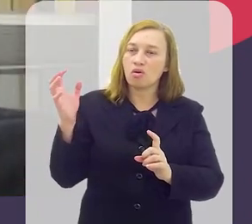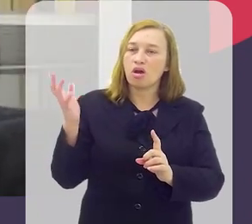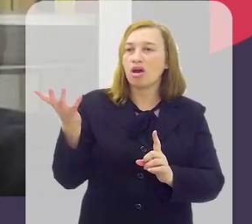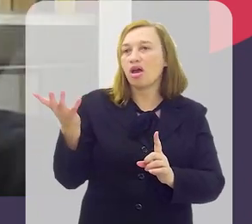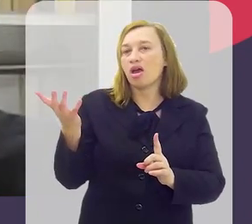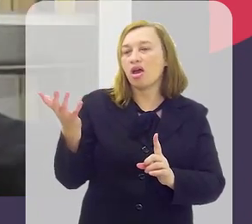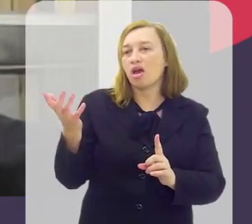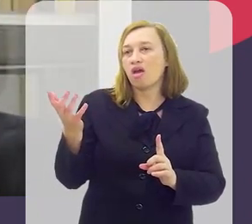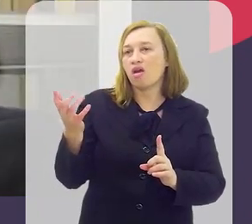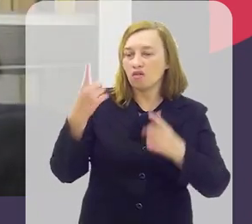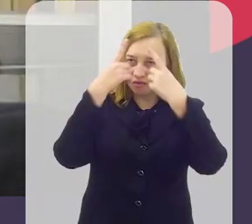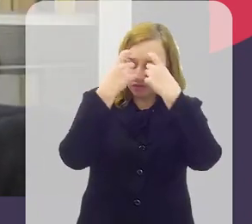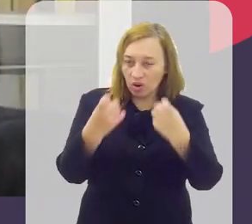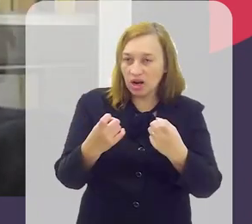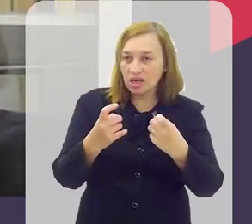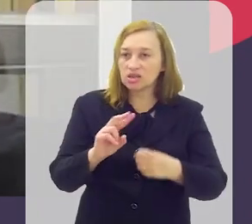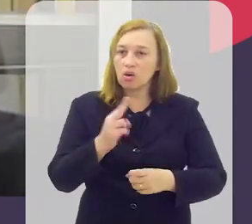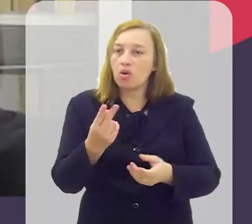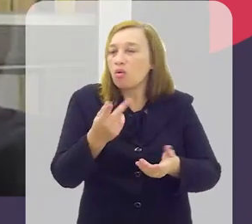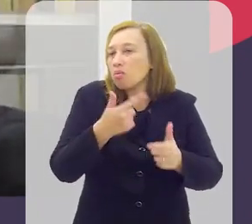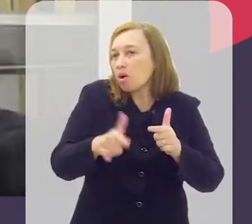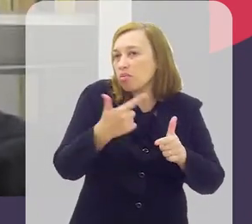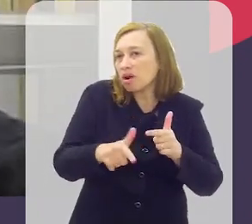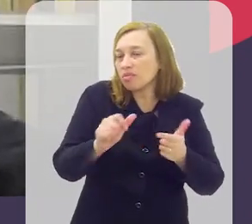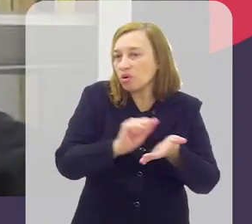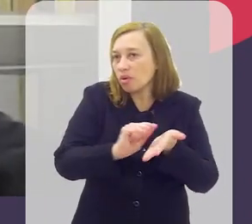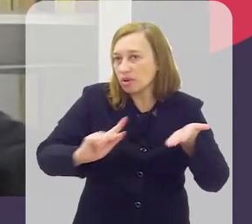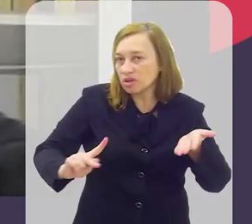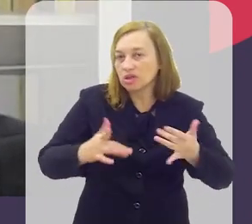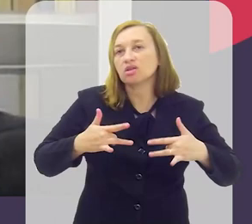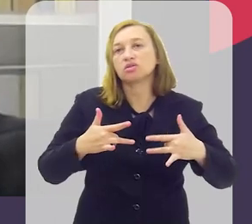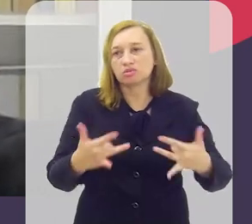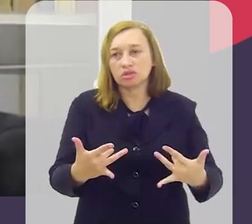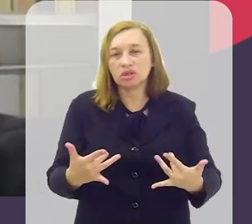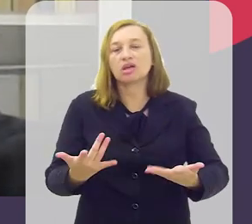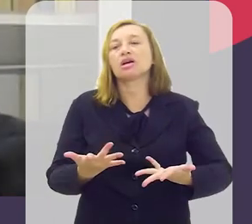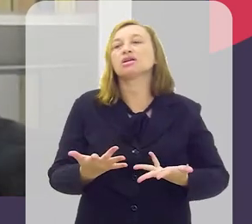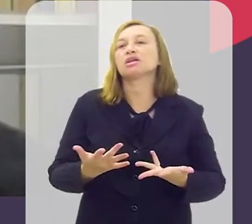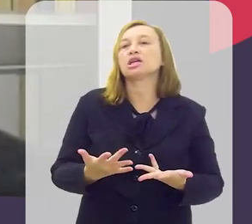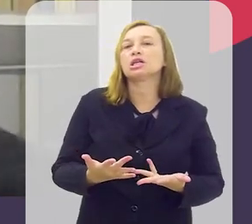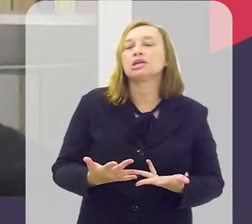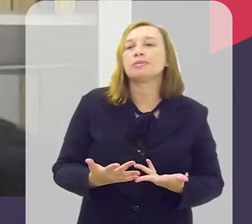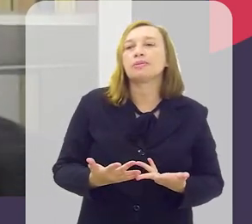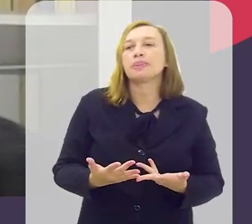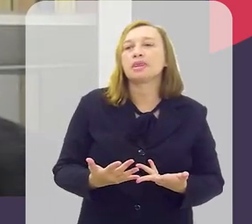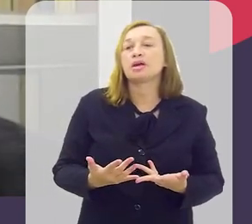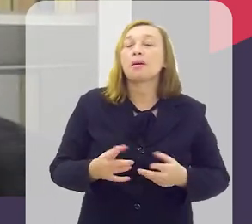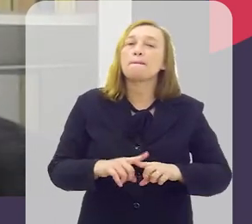ou problemas mesmo com relação aos aplicativos. A gente vê o fortalecimento da solidariedade nas greves, enfim.